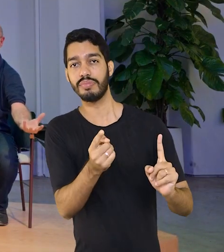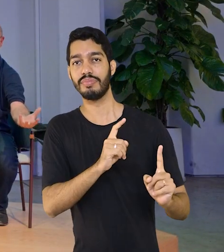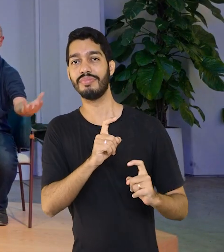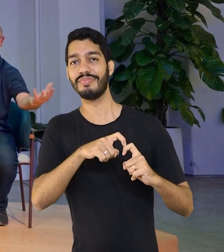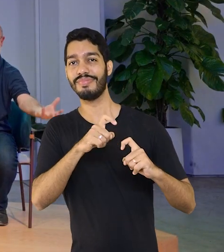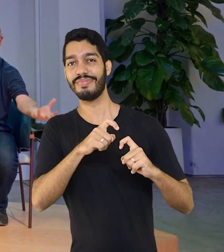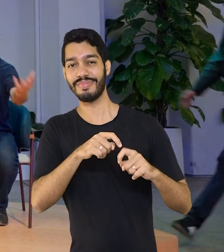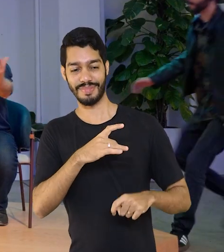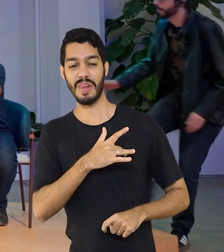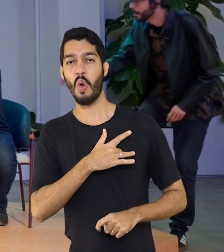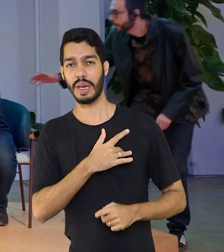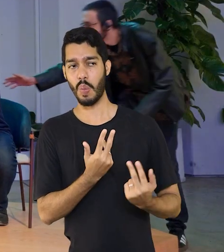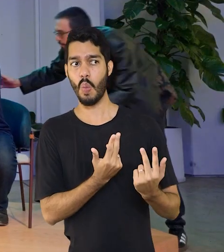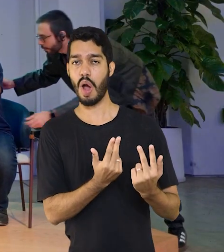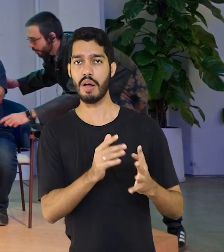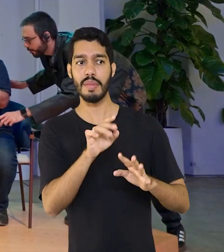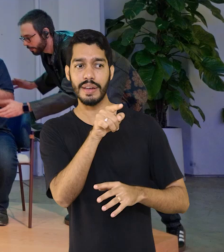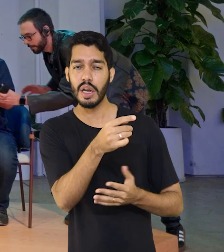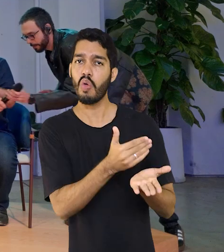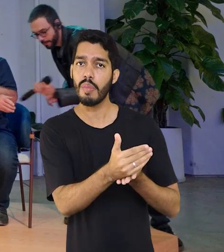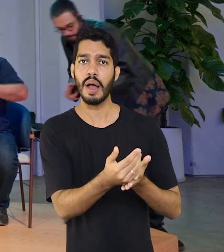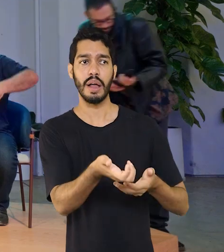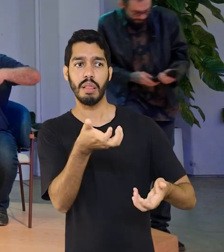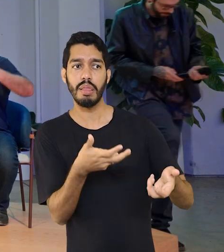dá um direito,